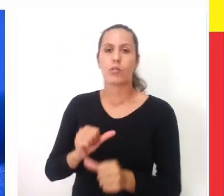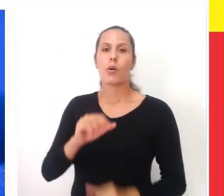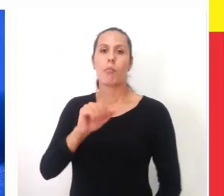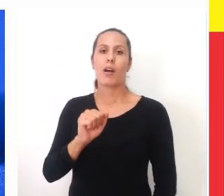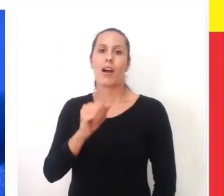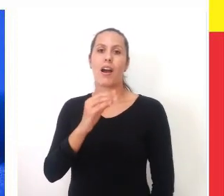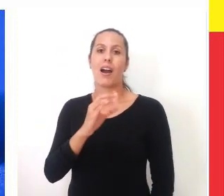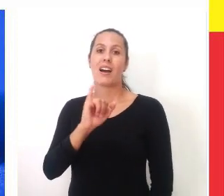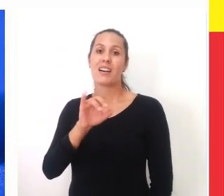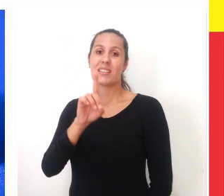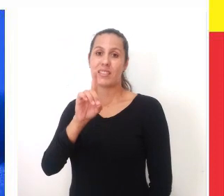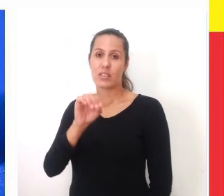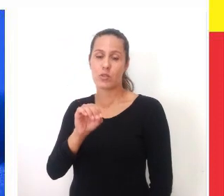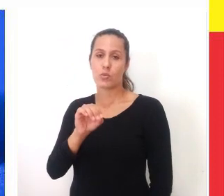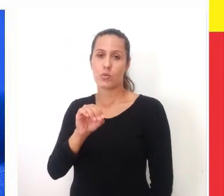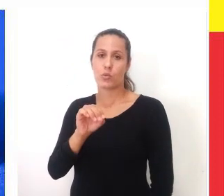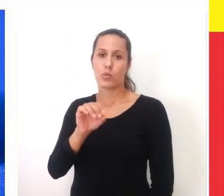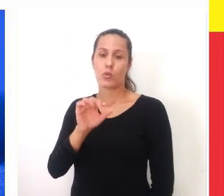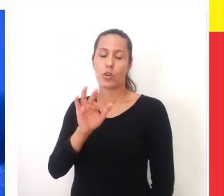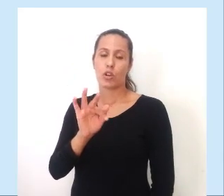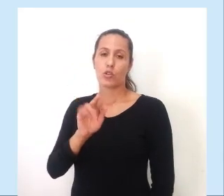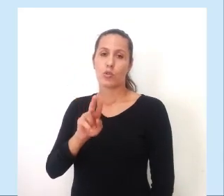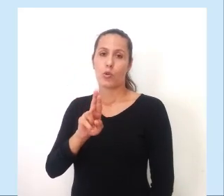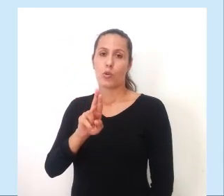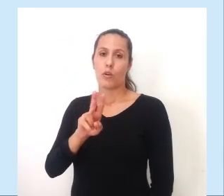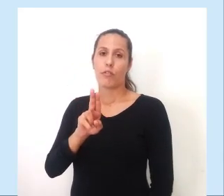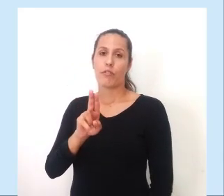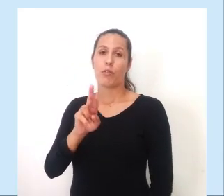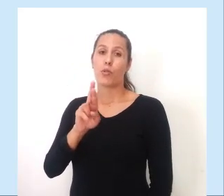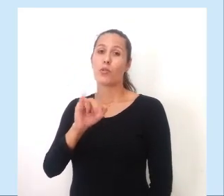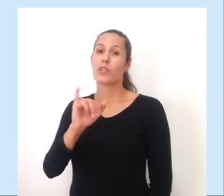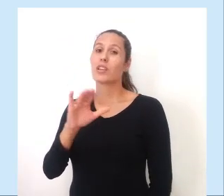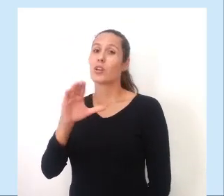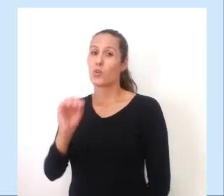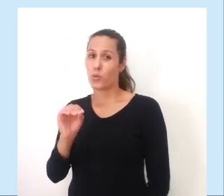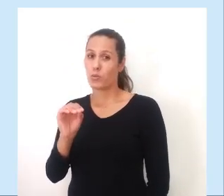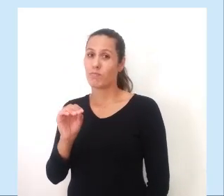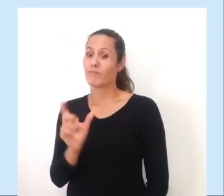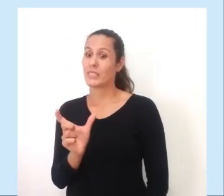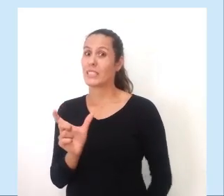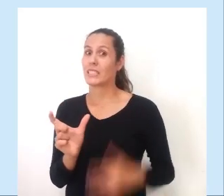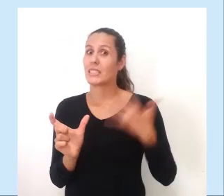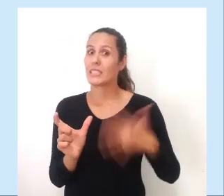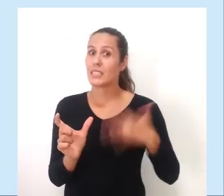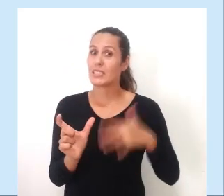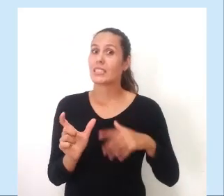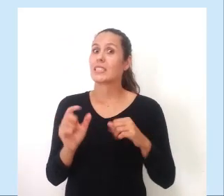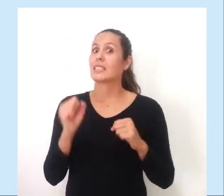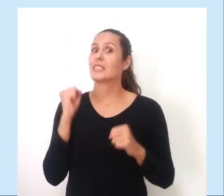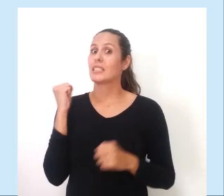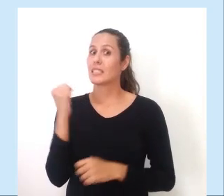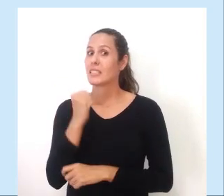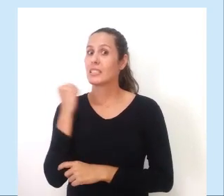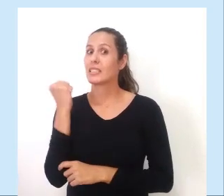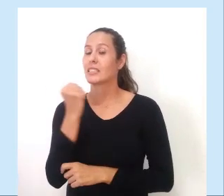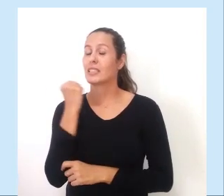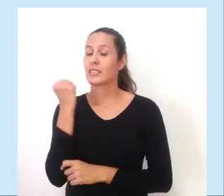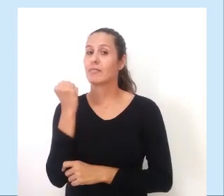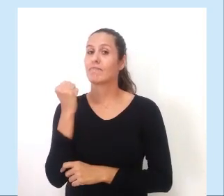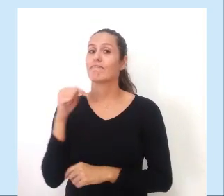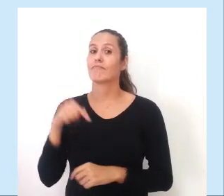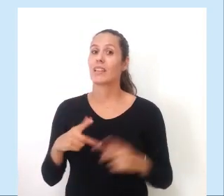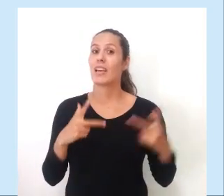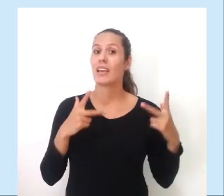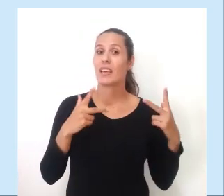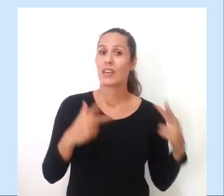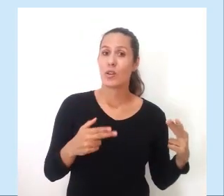ácido sulfúrico. Mesmo probleminha da energia, olha